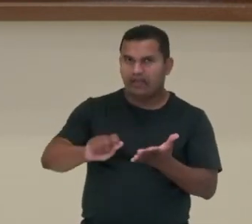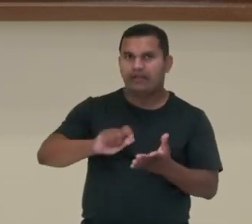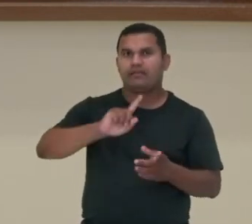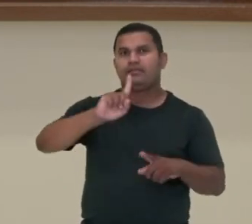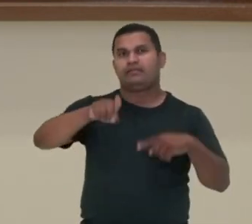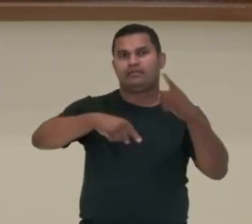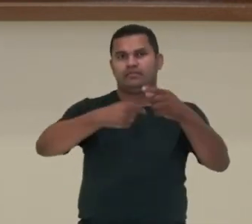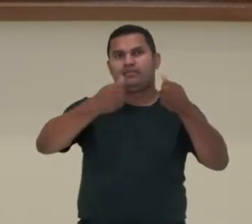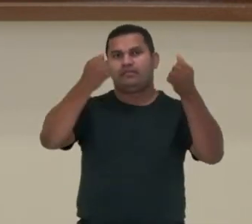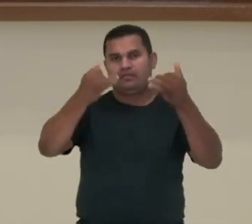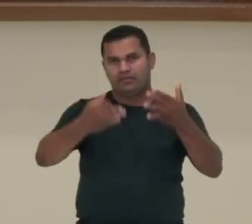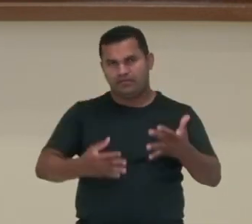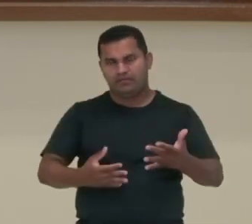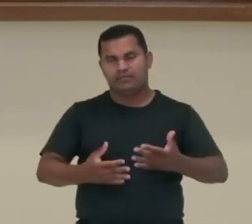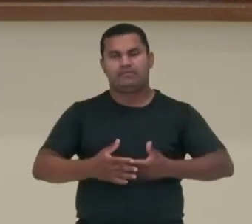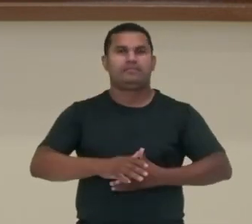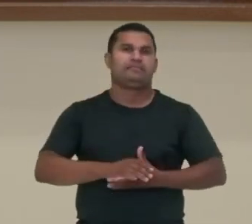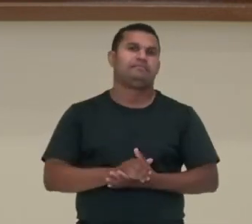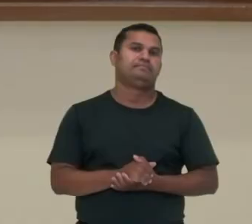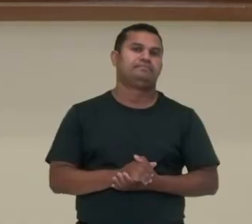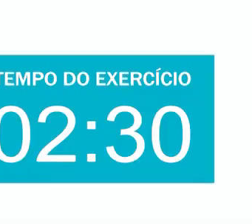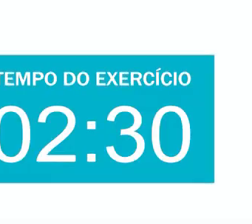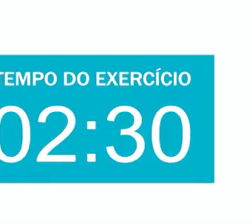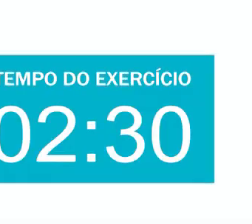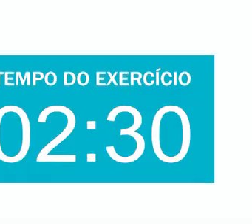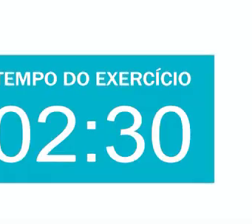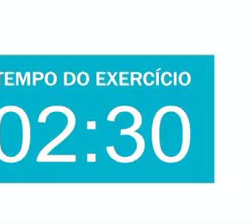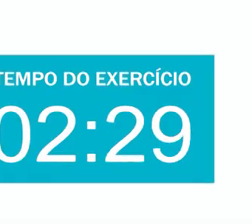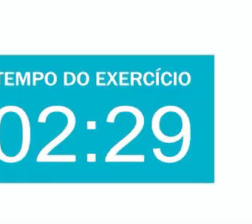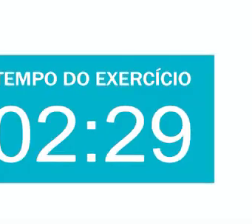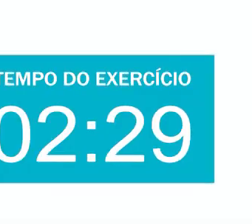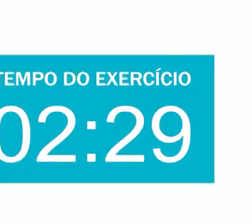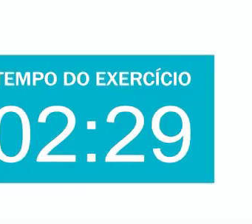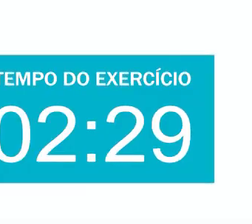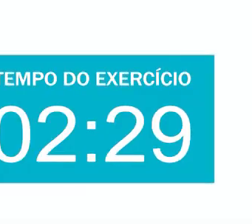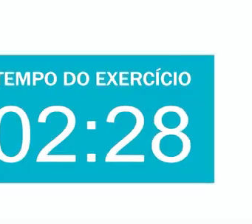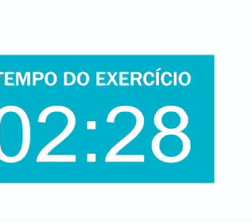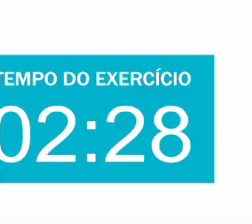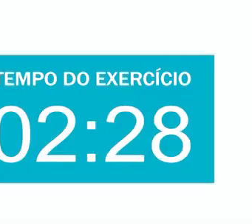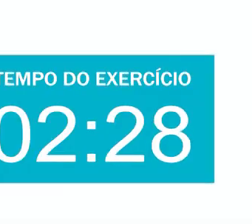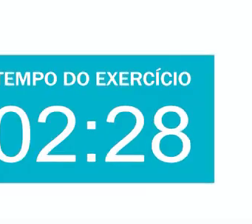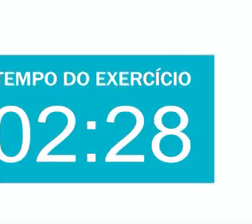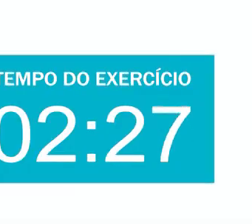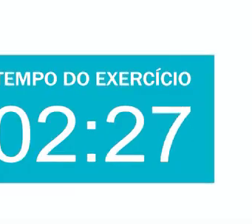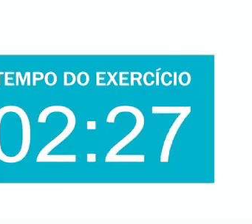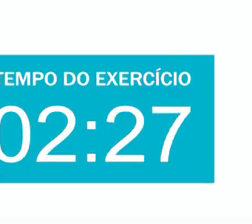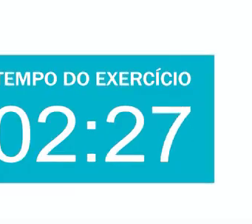seguida para corrigir.